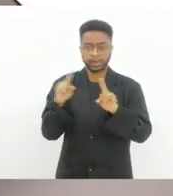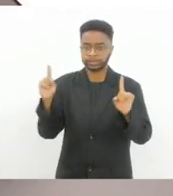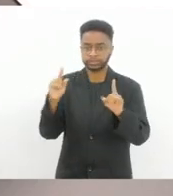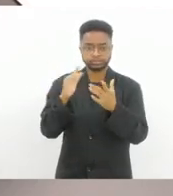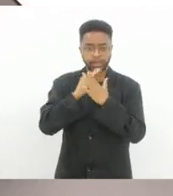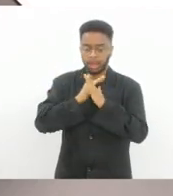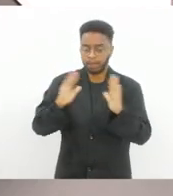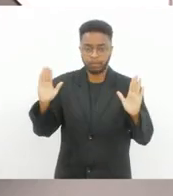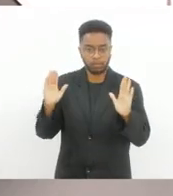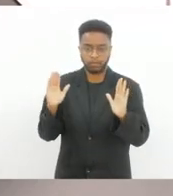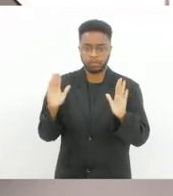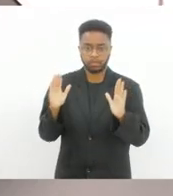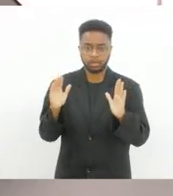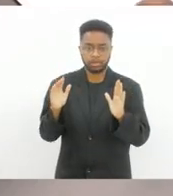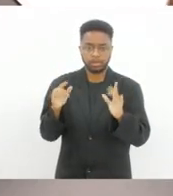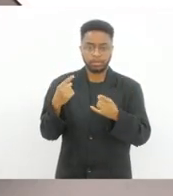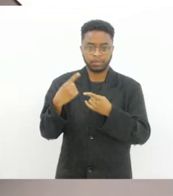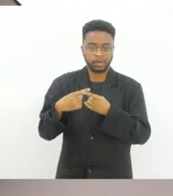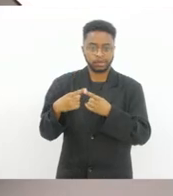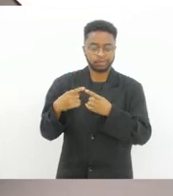A questão do psicológico.